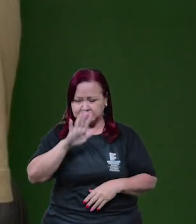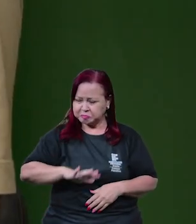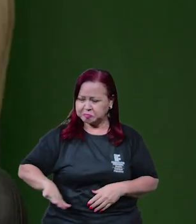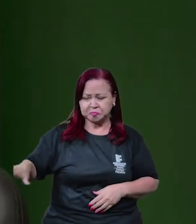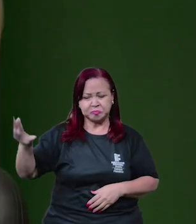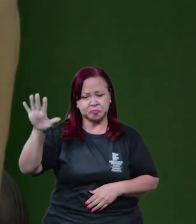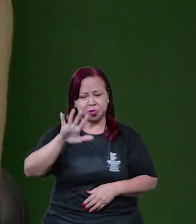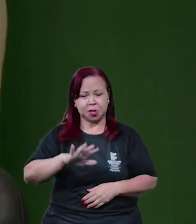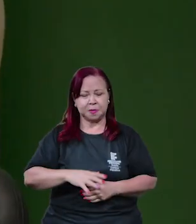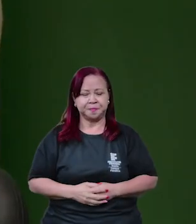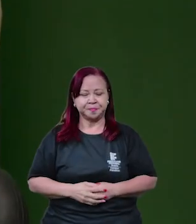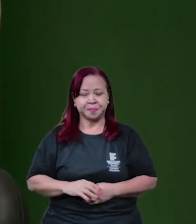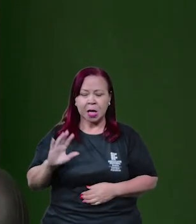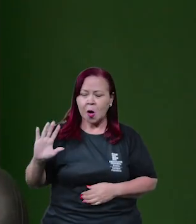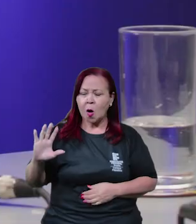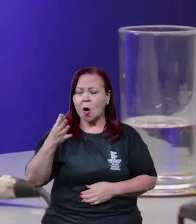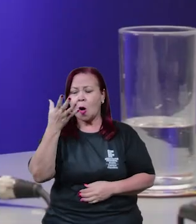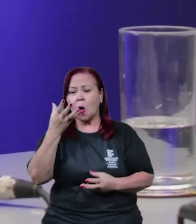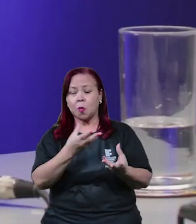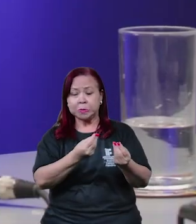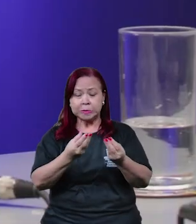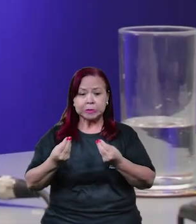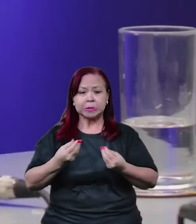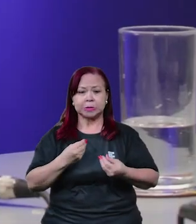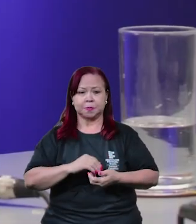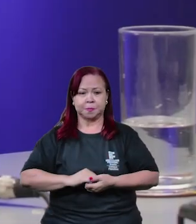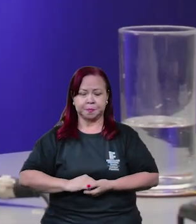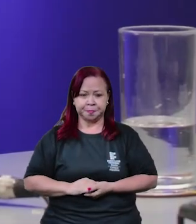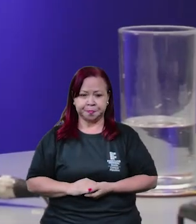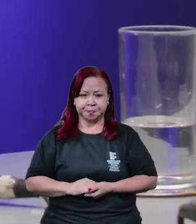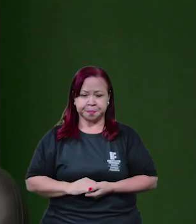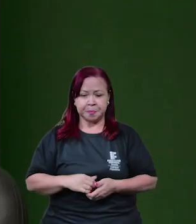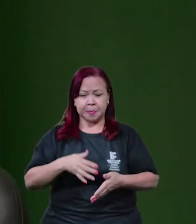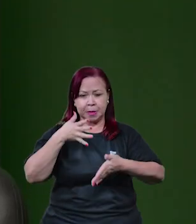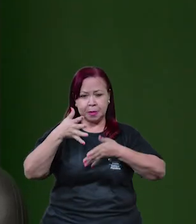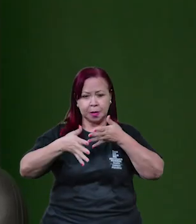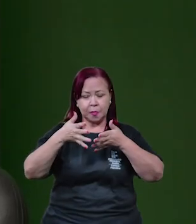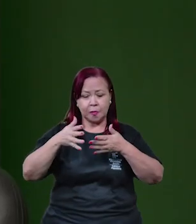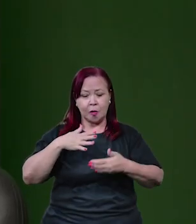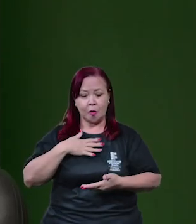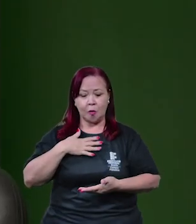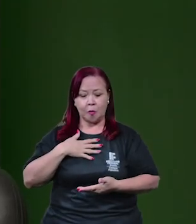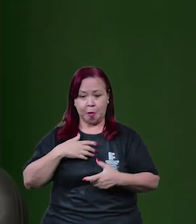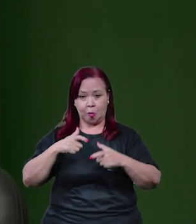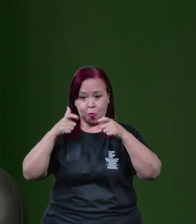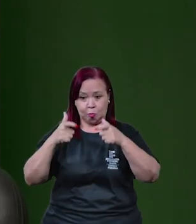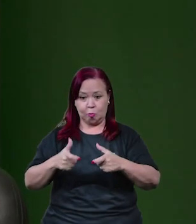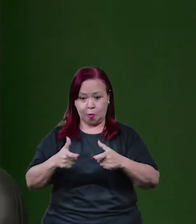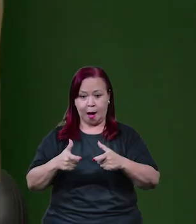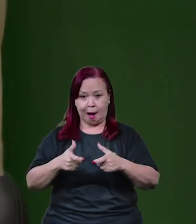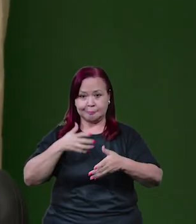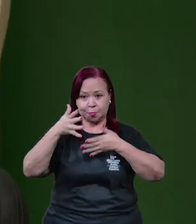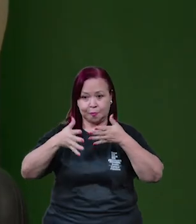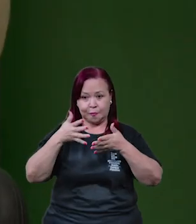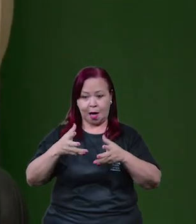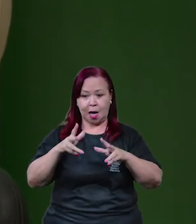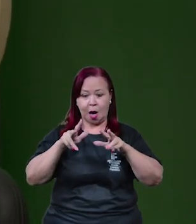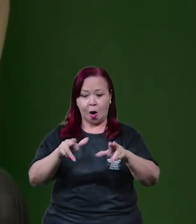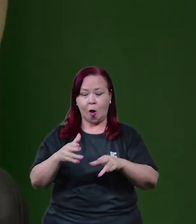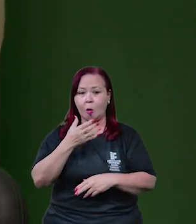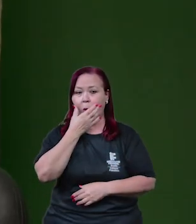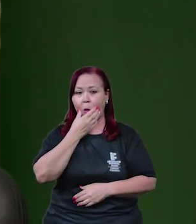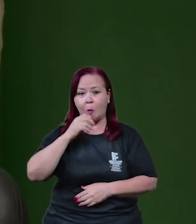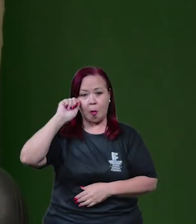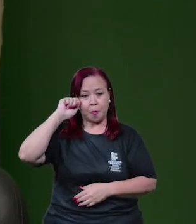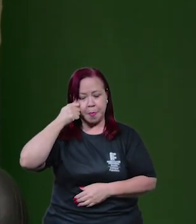geral, assim, né? Acontece muito. E assim, falando no meu lugar de fala, assim, como homem negro, teve